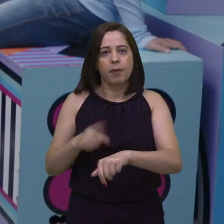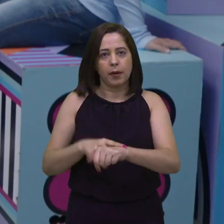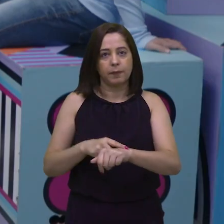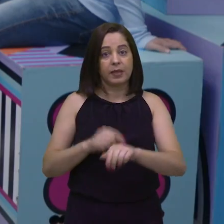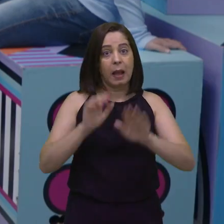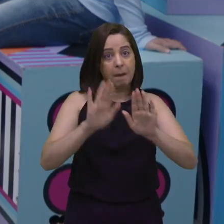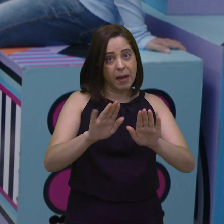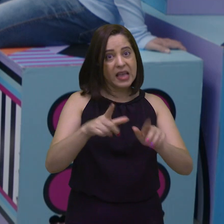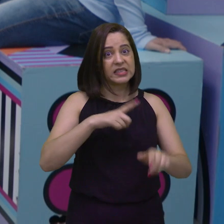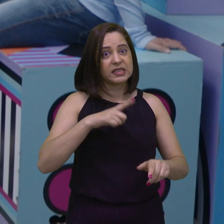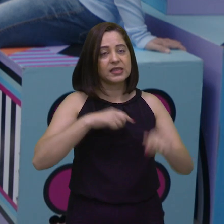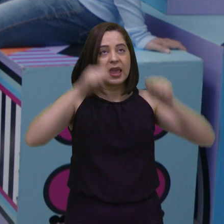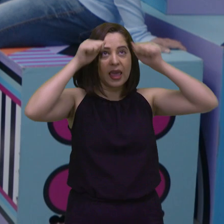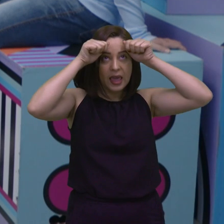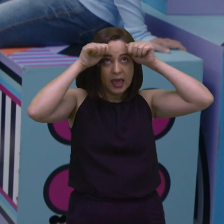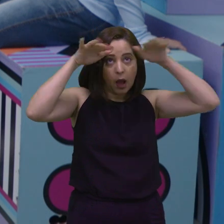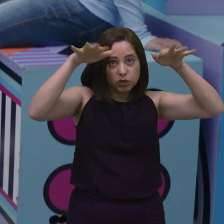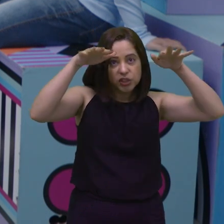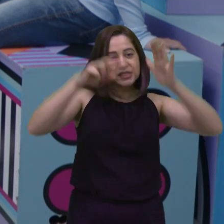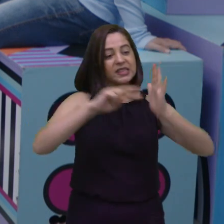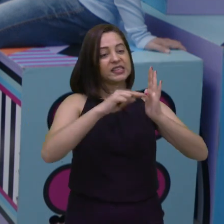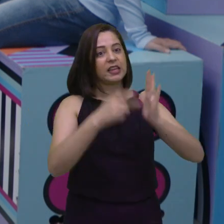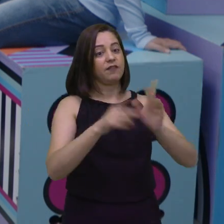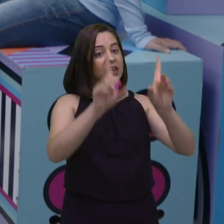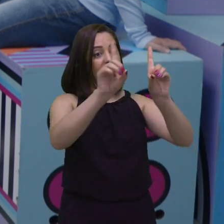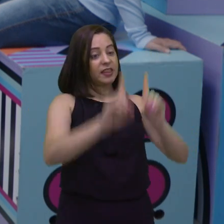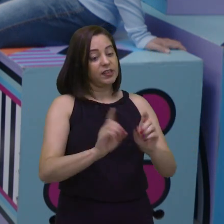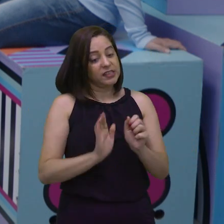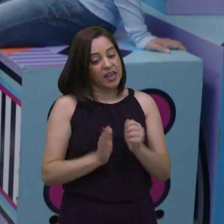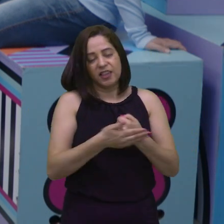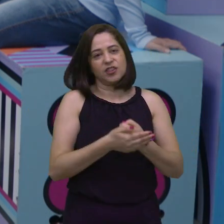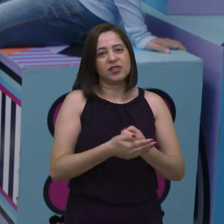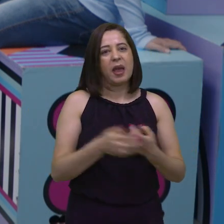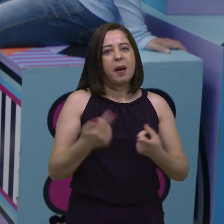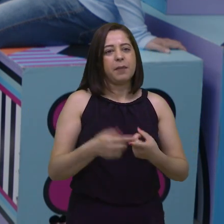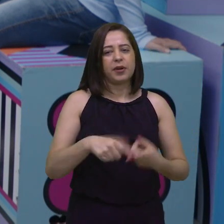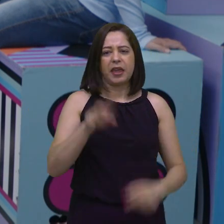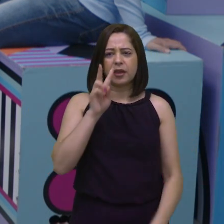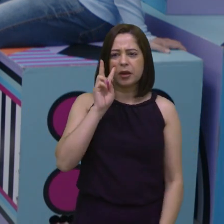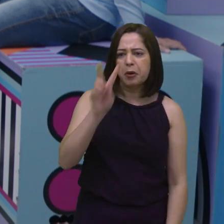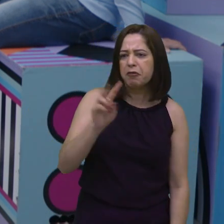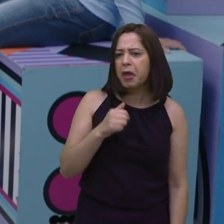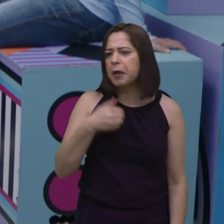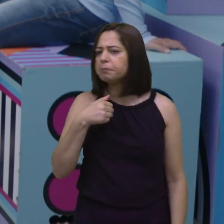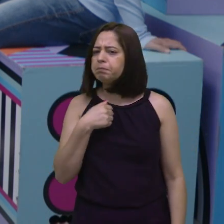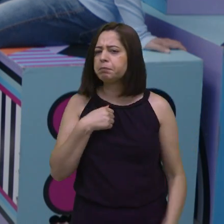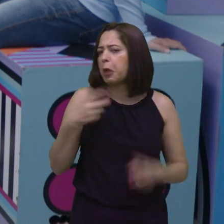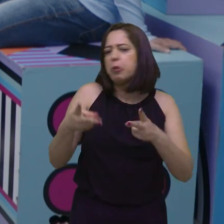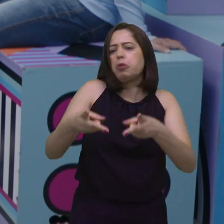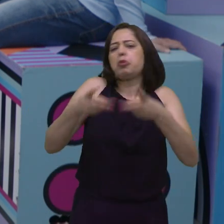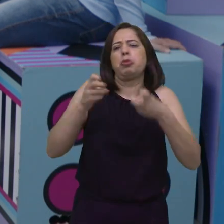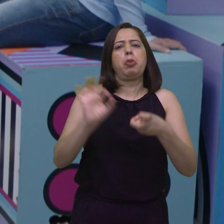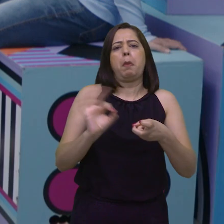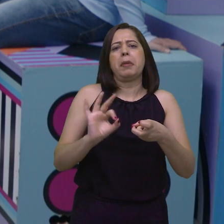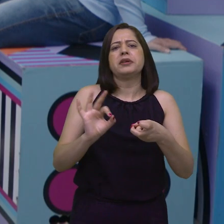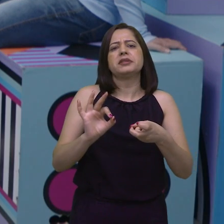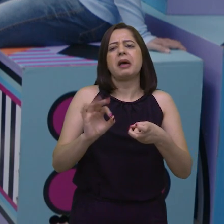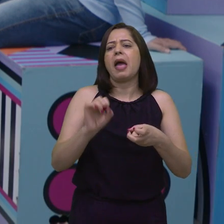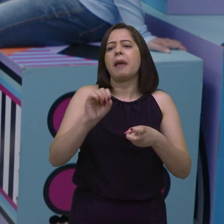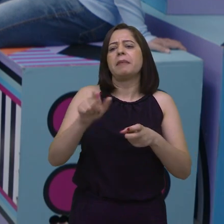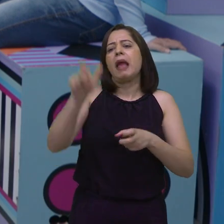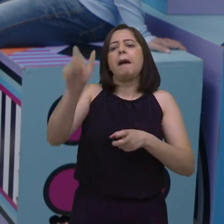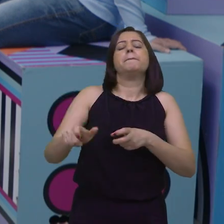os autistas e as outras deficiências ocultas, que não é uma deficiência visível, é uma condição neurológica, mas